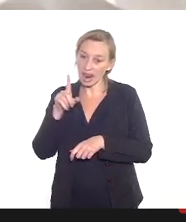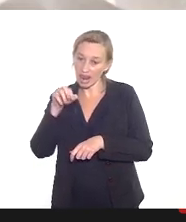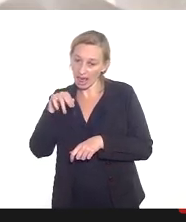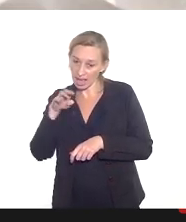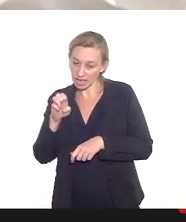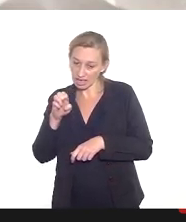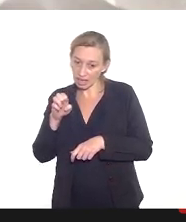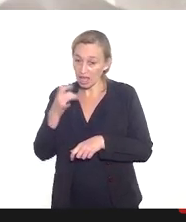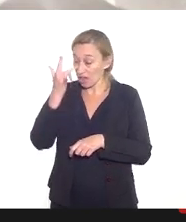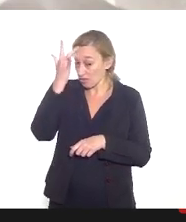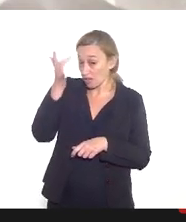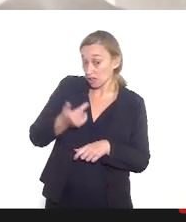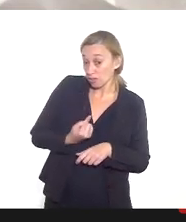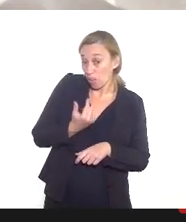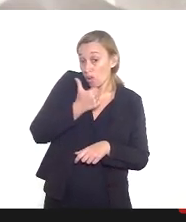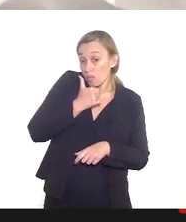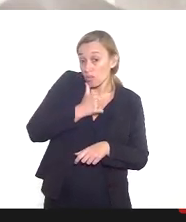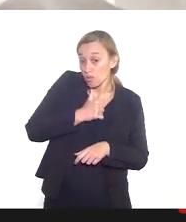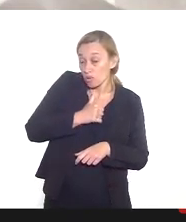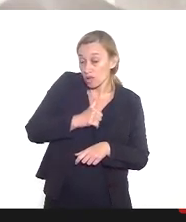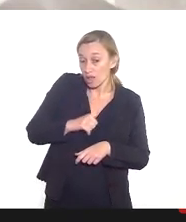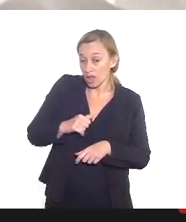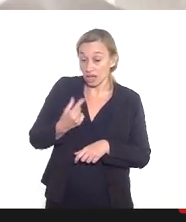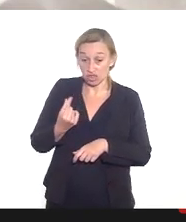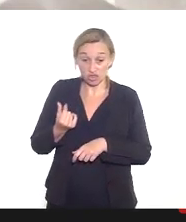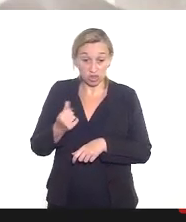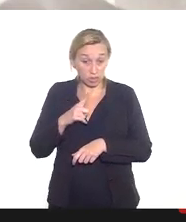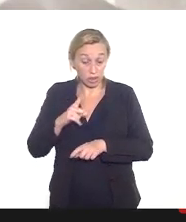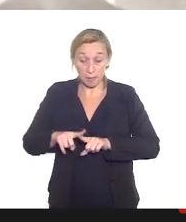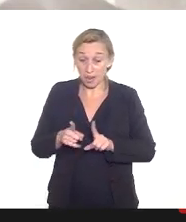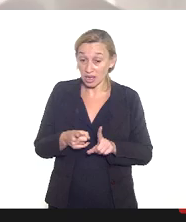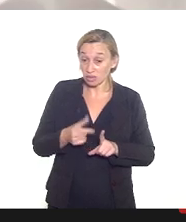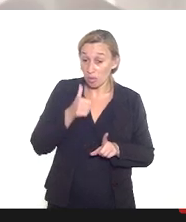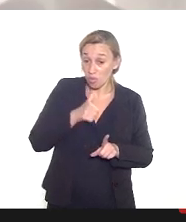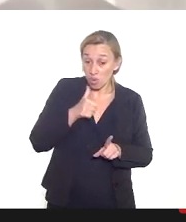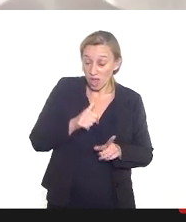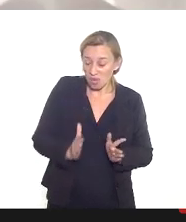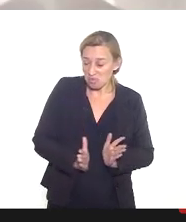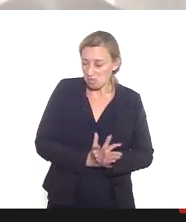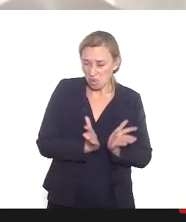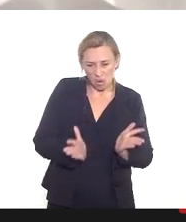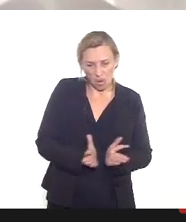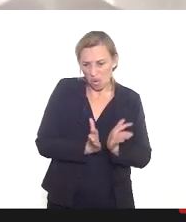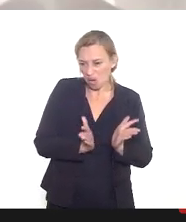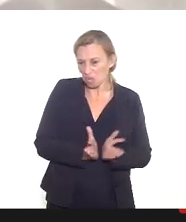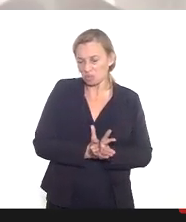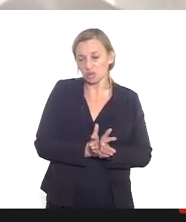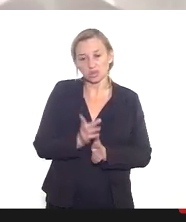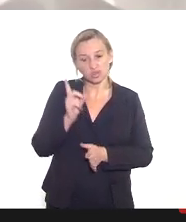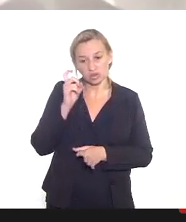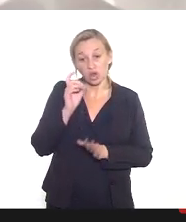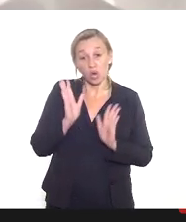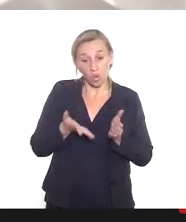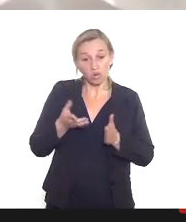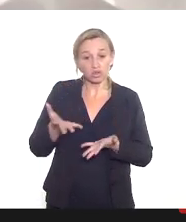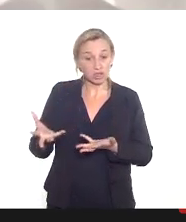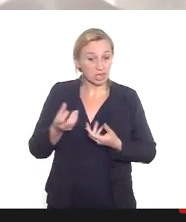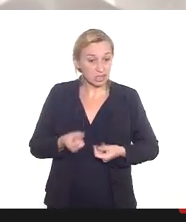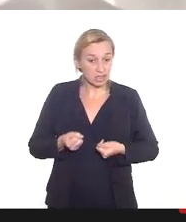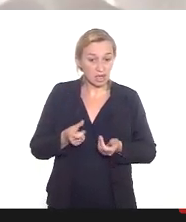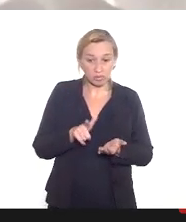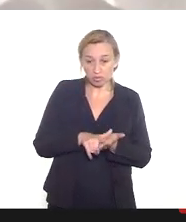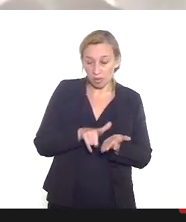e é fácil para uma mulher de classe média mas não para uma mulher de baixa renda né hoje em dia a gente recebe